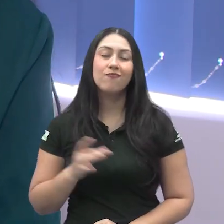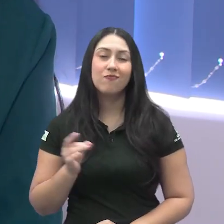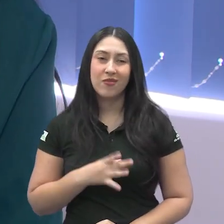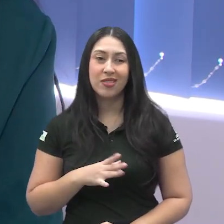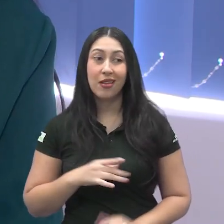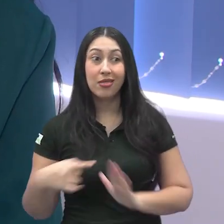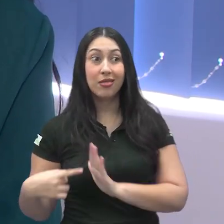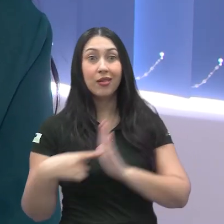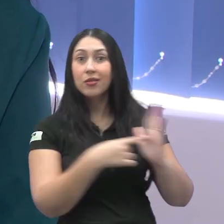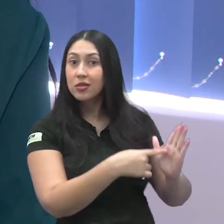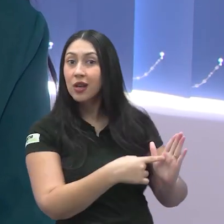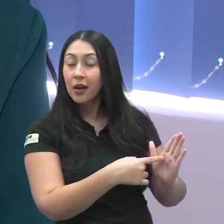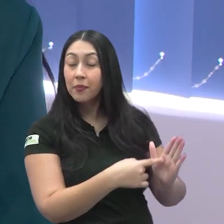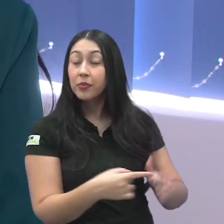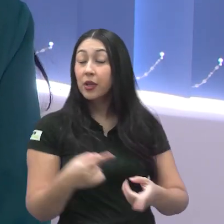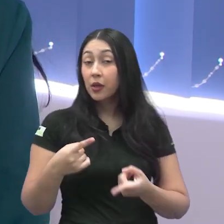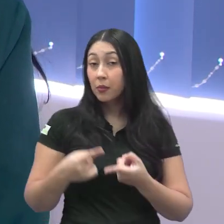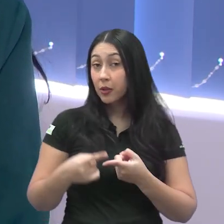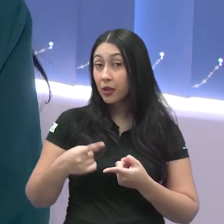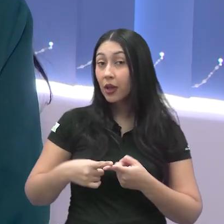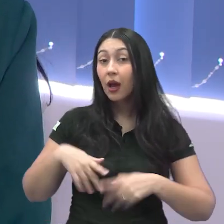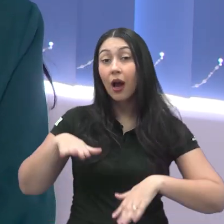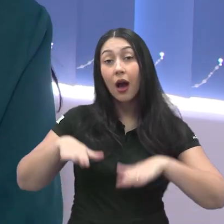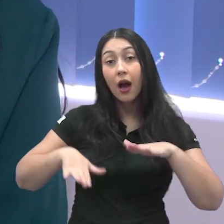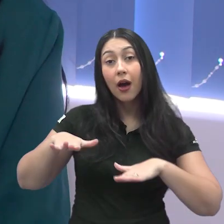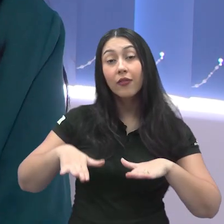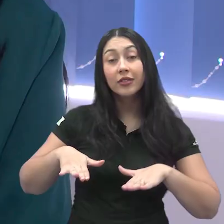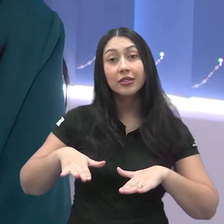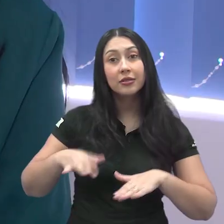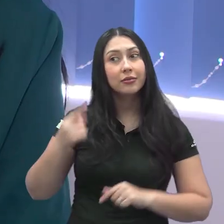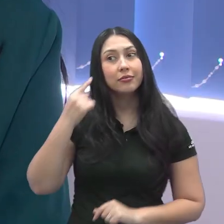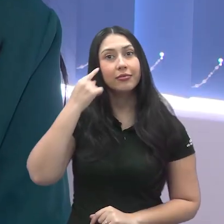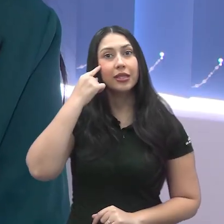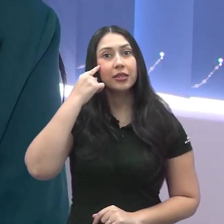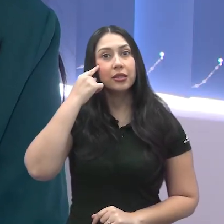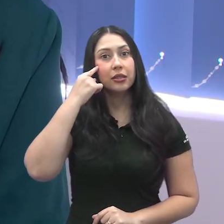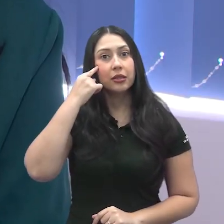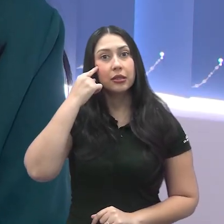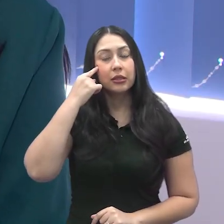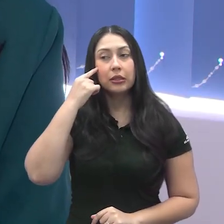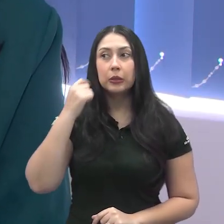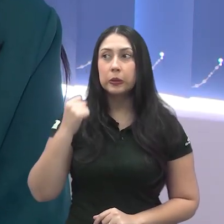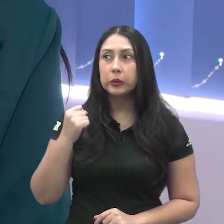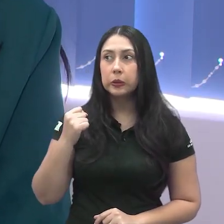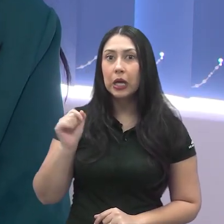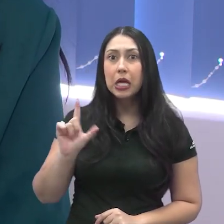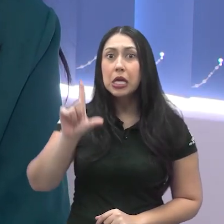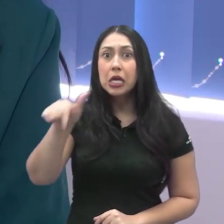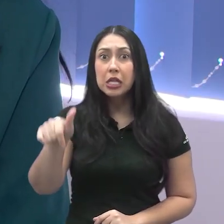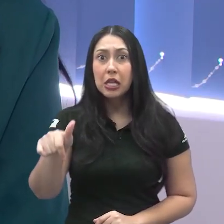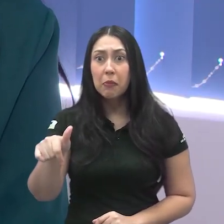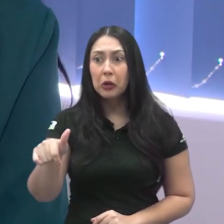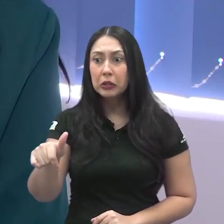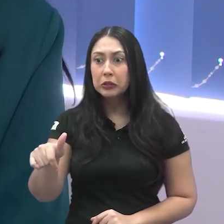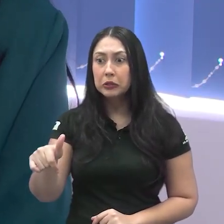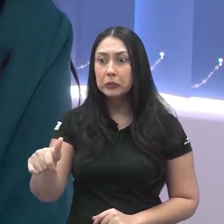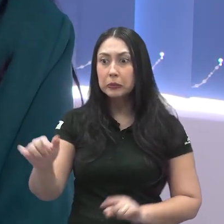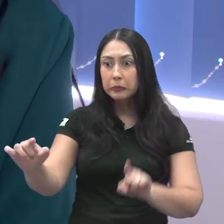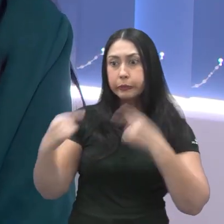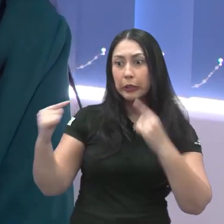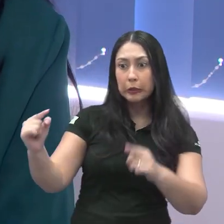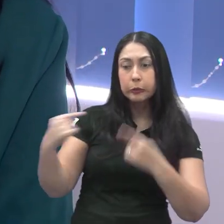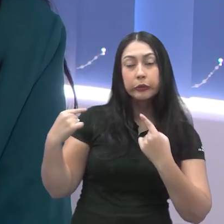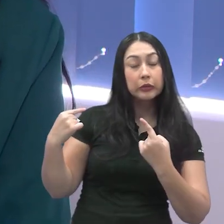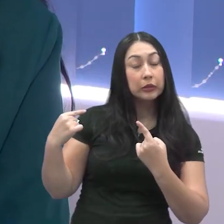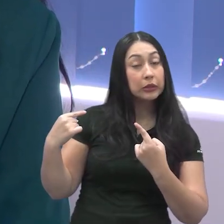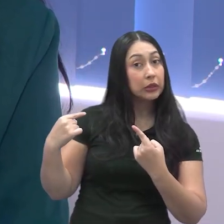dificuldade é a insegurança mesmo do profissional. Primeiro que muitas vezes ele tem medo de sofrer alguma retaliação